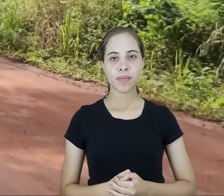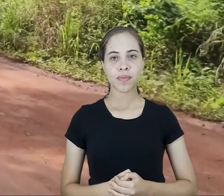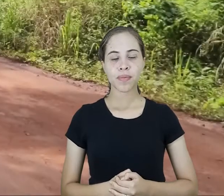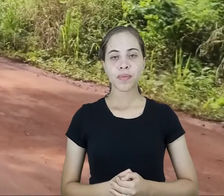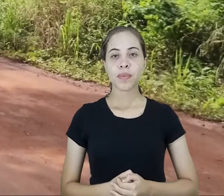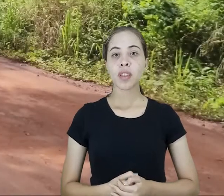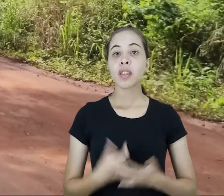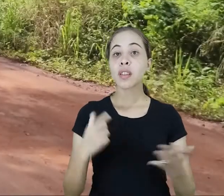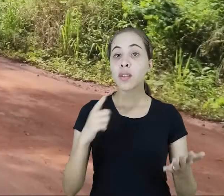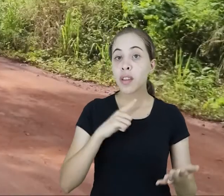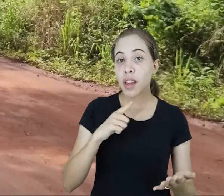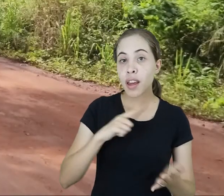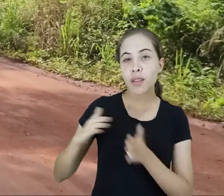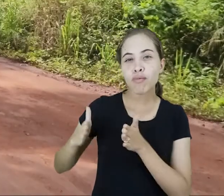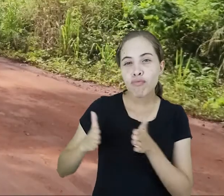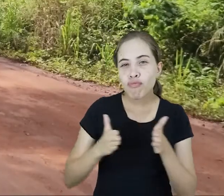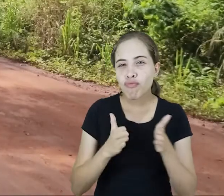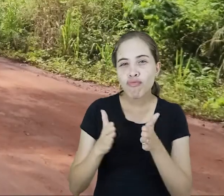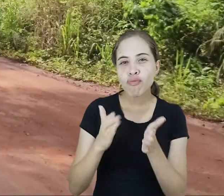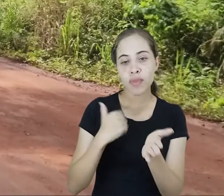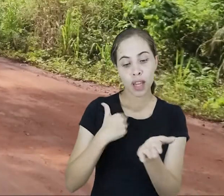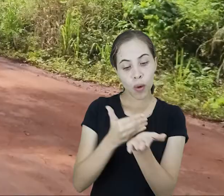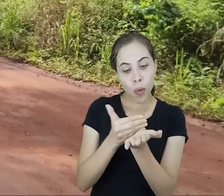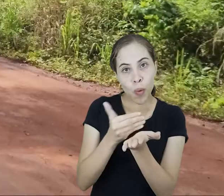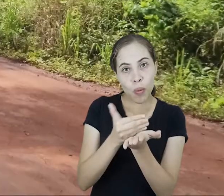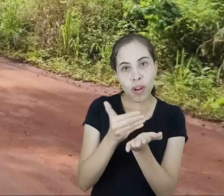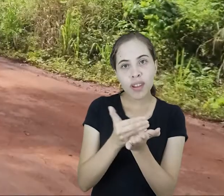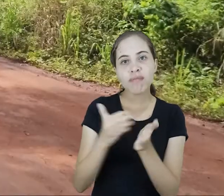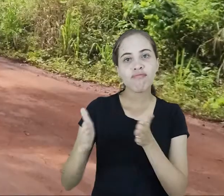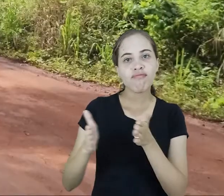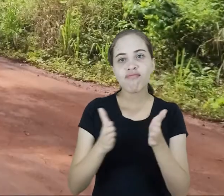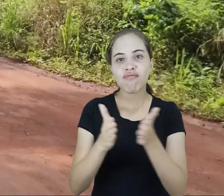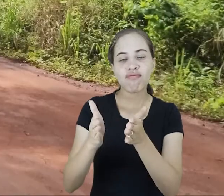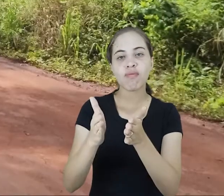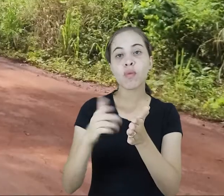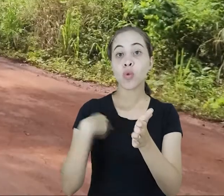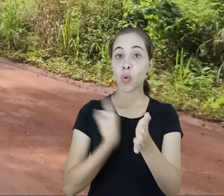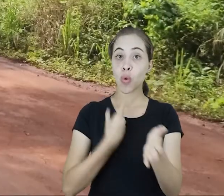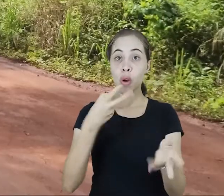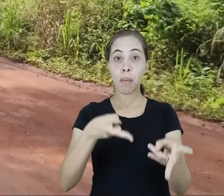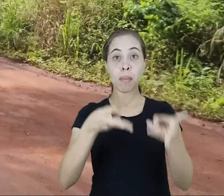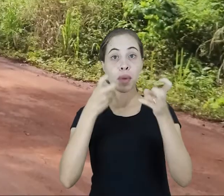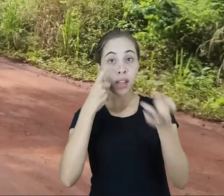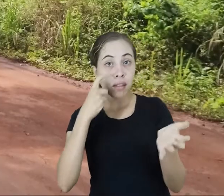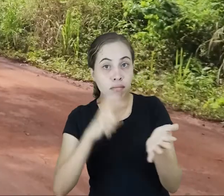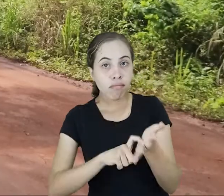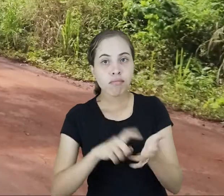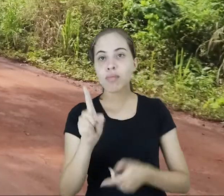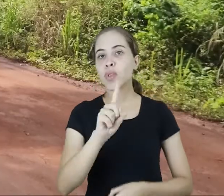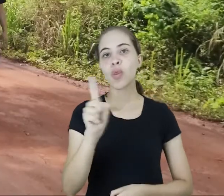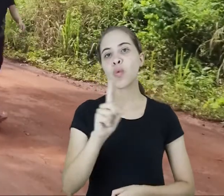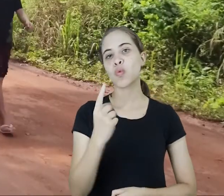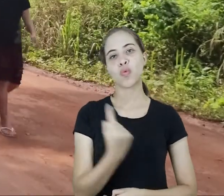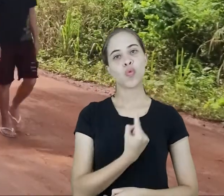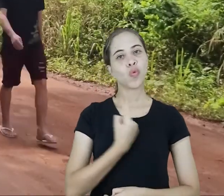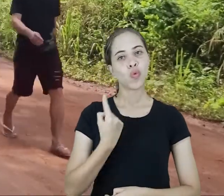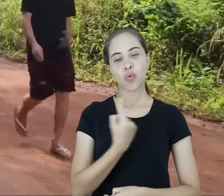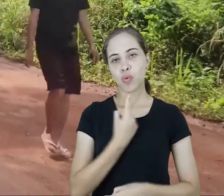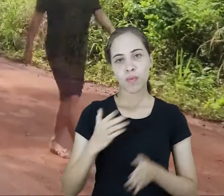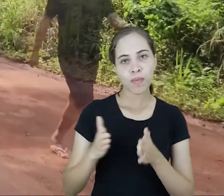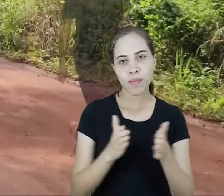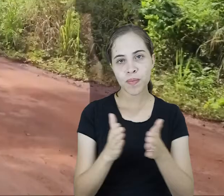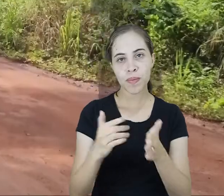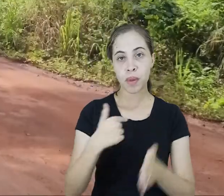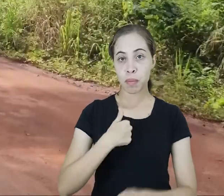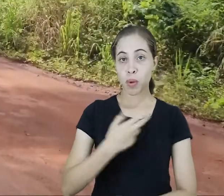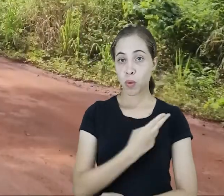Toda jornada tem um início. Quando começamos a trilhá-la, percebemos que não estamos sós. Meu nome